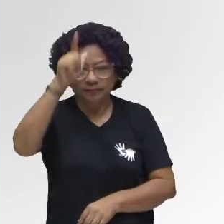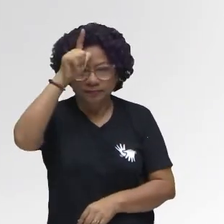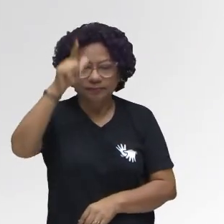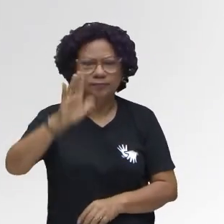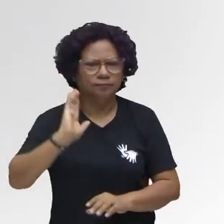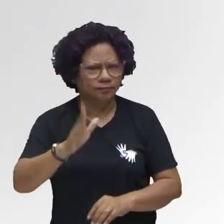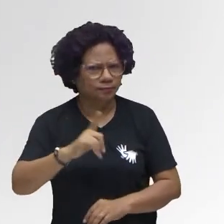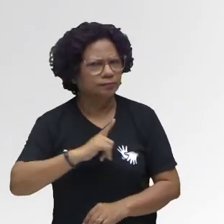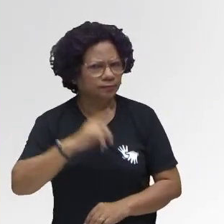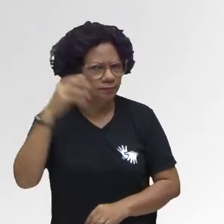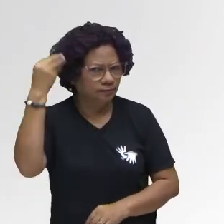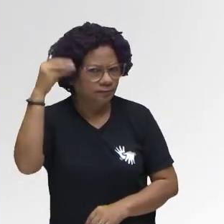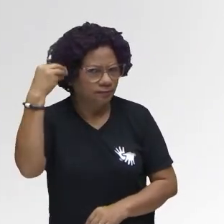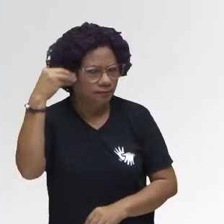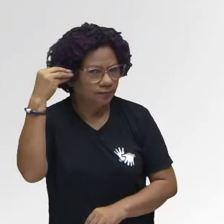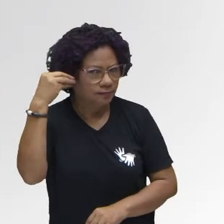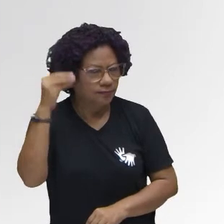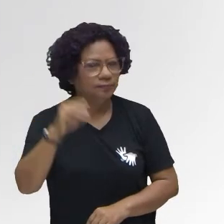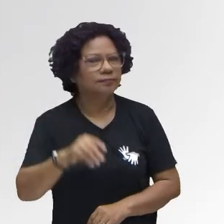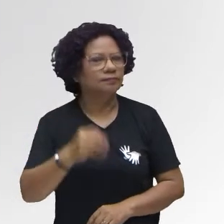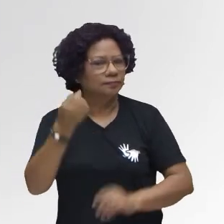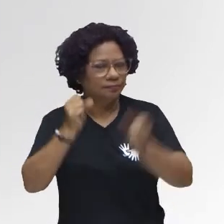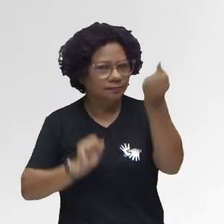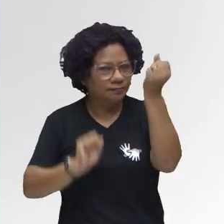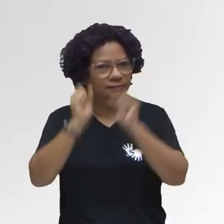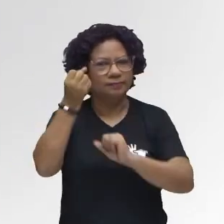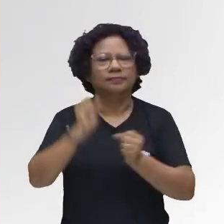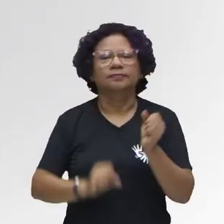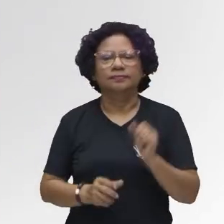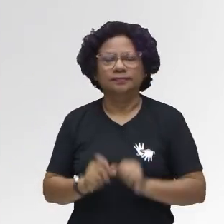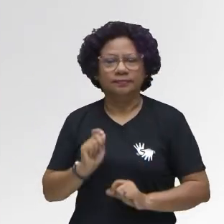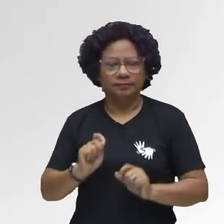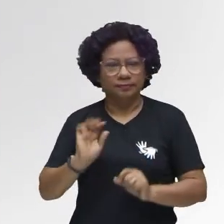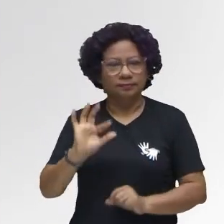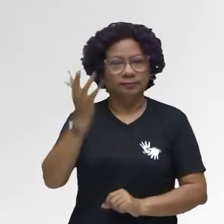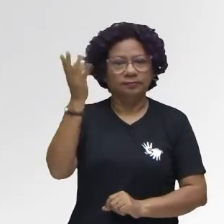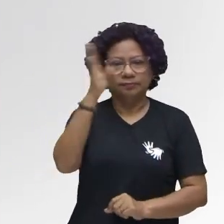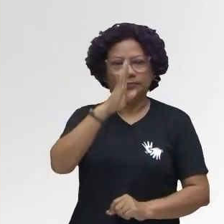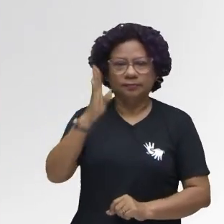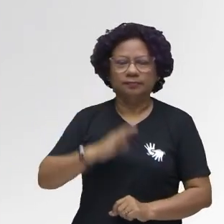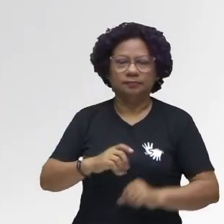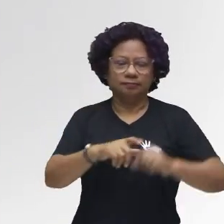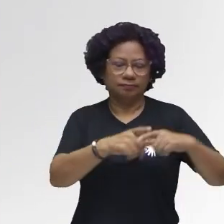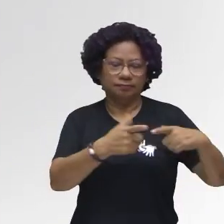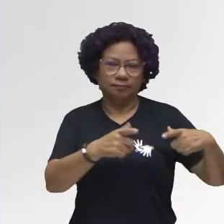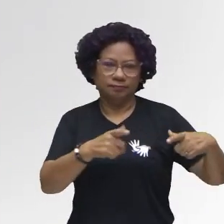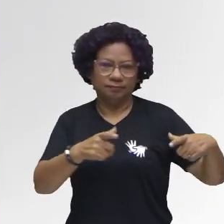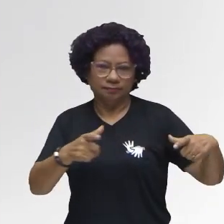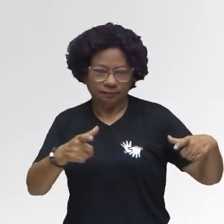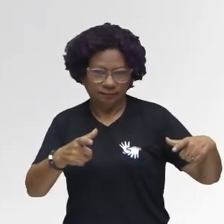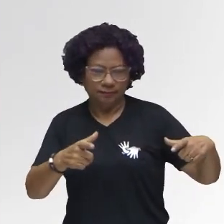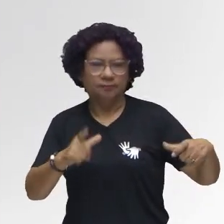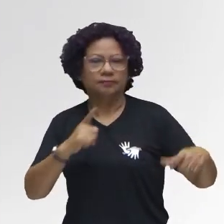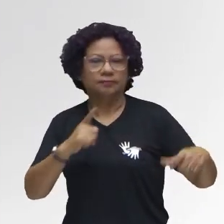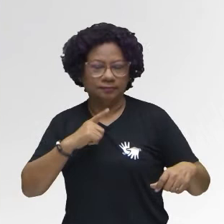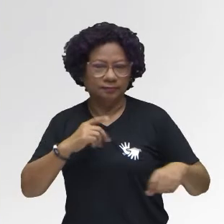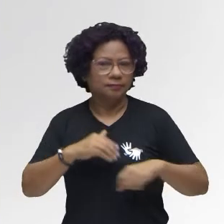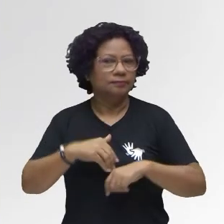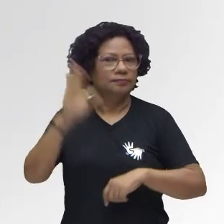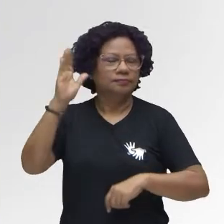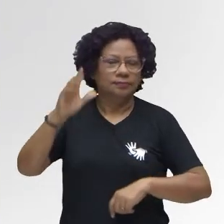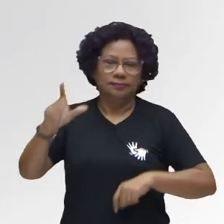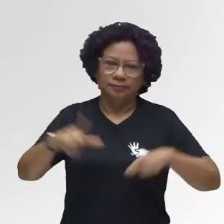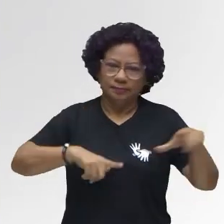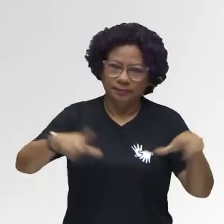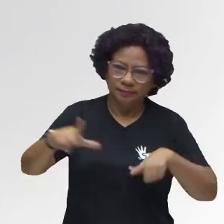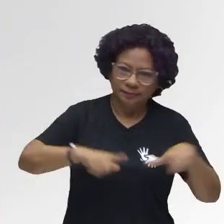Brasil vai surgir as primeiras indústrias de transformação. Então vai ampliando o mercado de trabalho e com mais produtos sendo